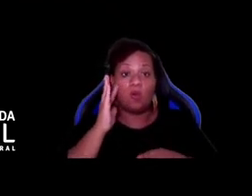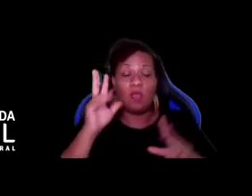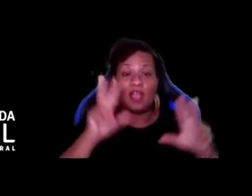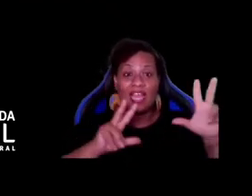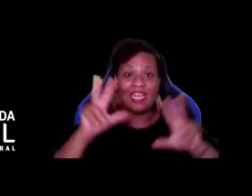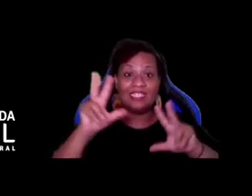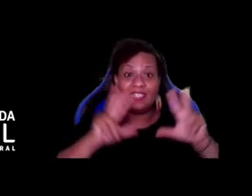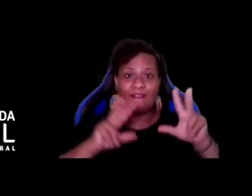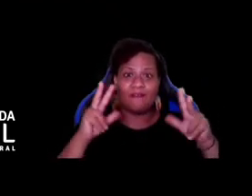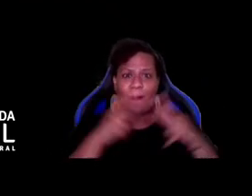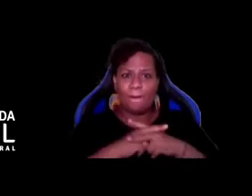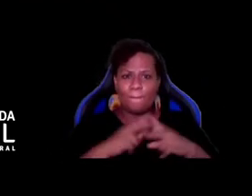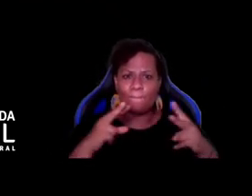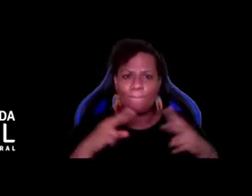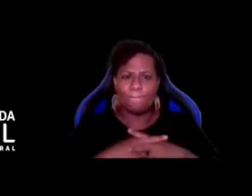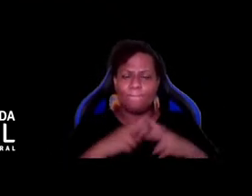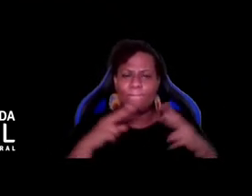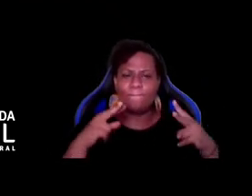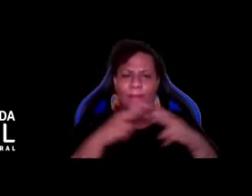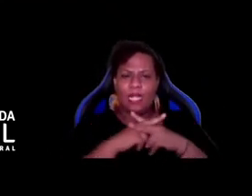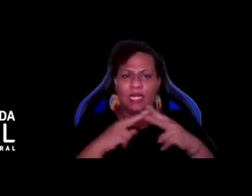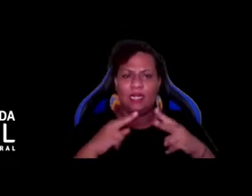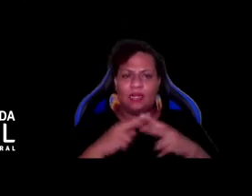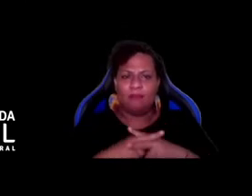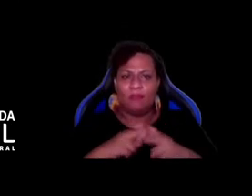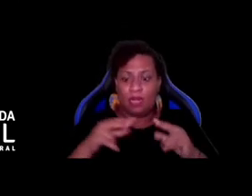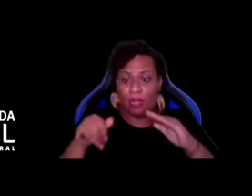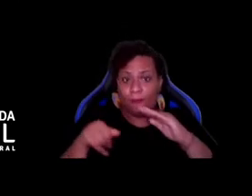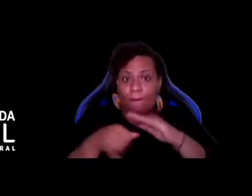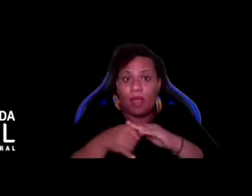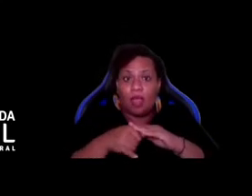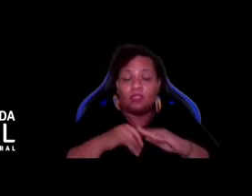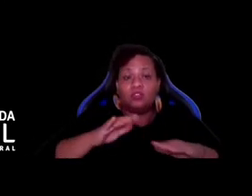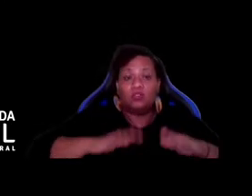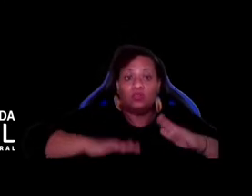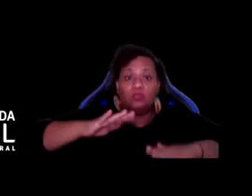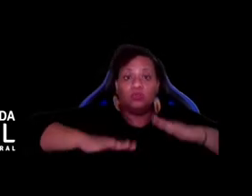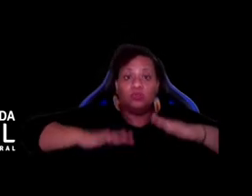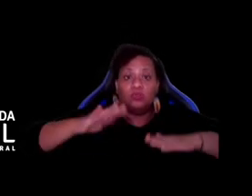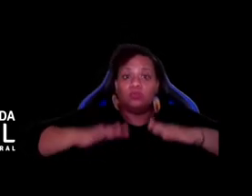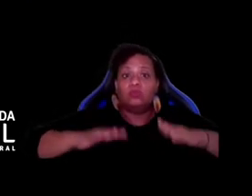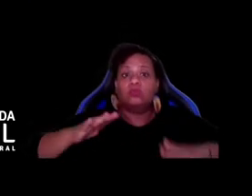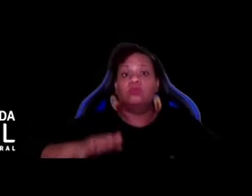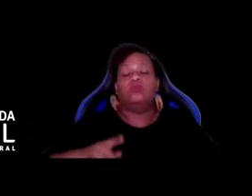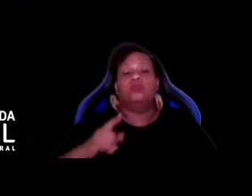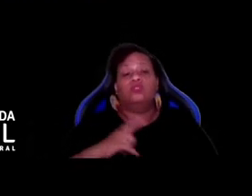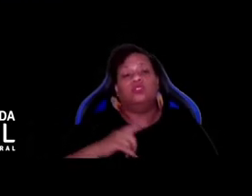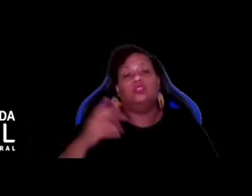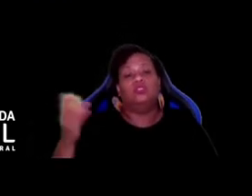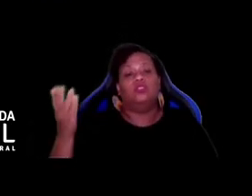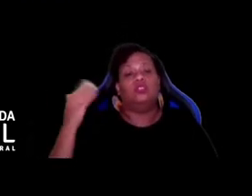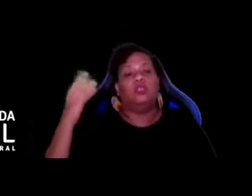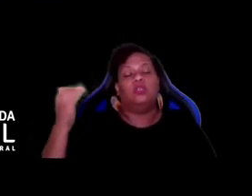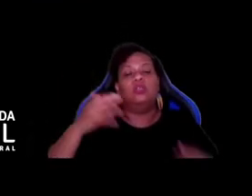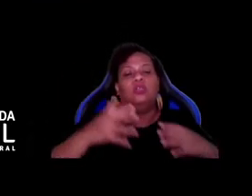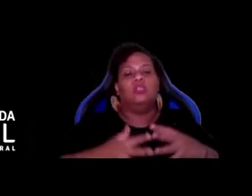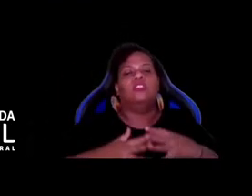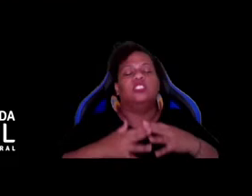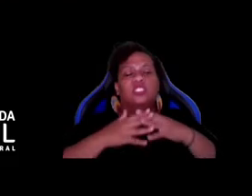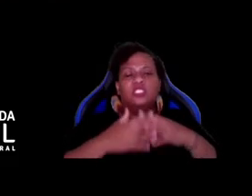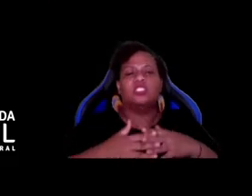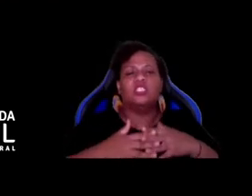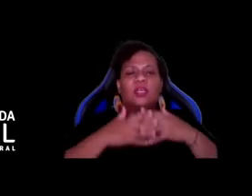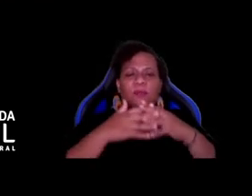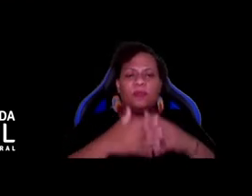quebrava mesmo, né? Porque a gente ainda tocava lá embaixo, a gente tinha ainda essa parada de caminhão, de